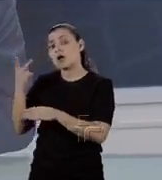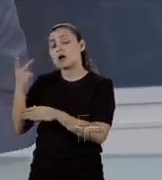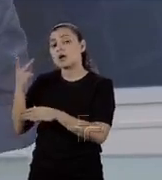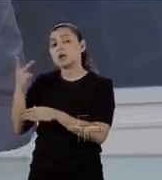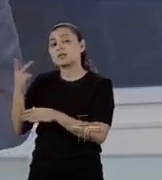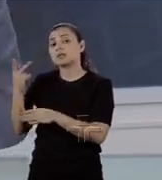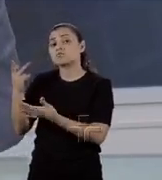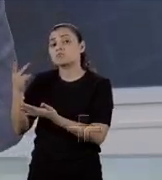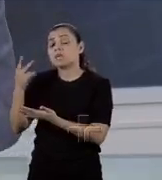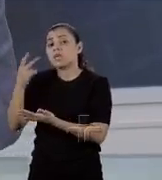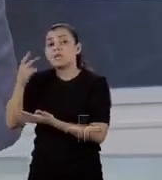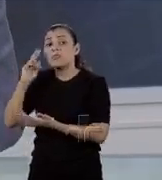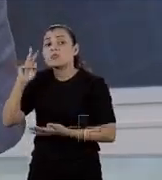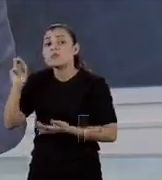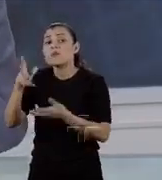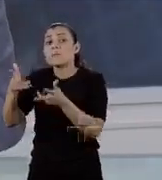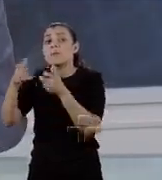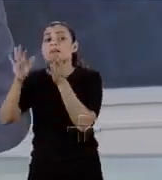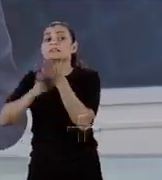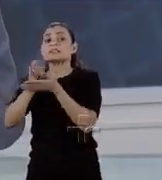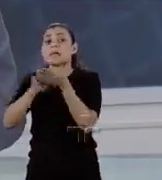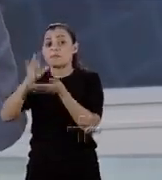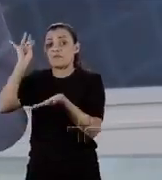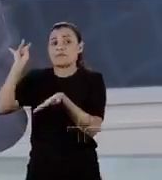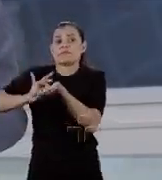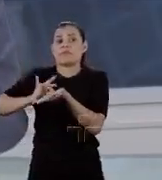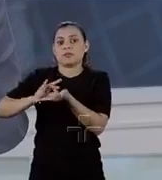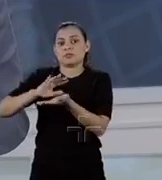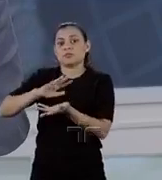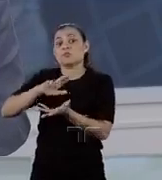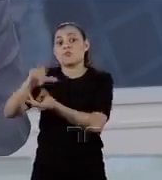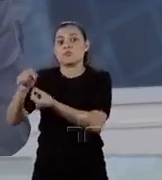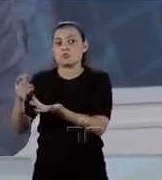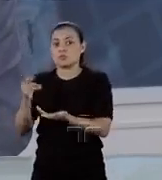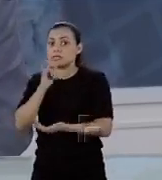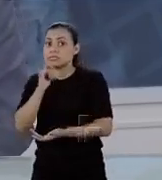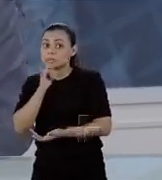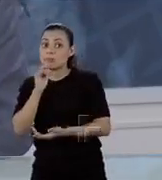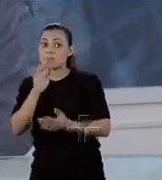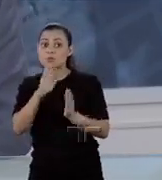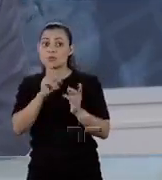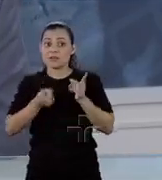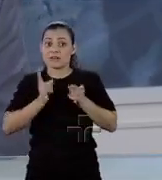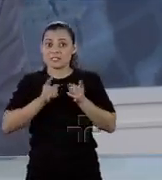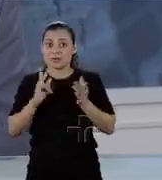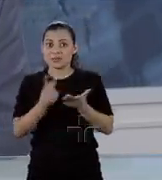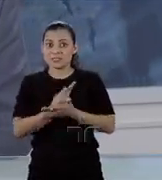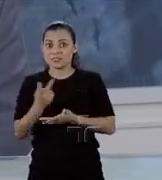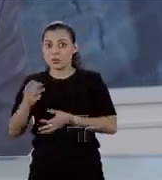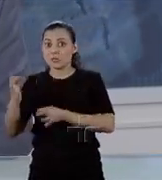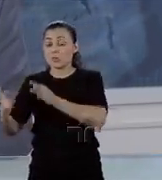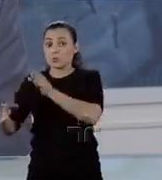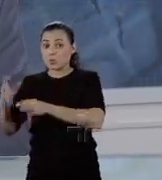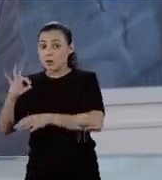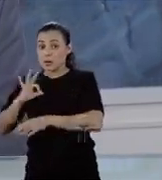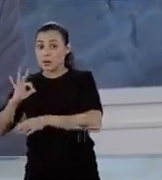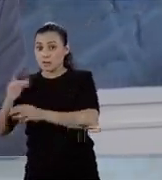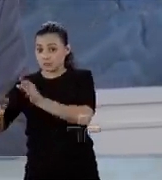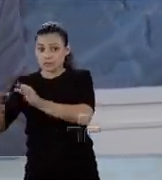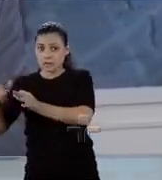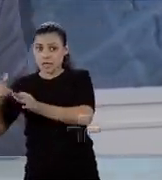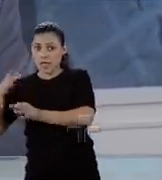atual do mundo, né? Então, questionando, por exemplo, a situação do travesti, ou um magistrado querendo